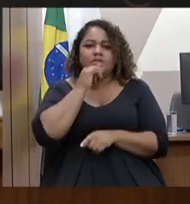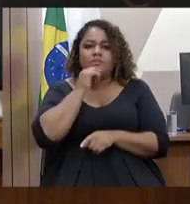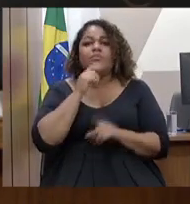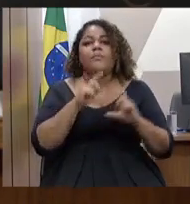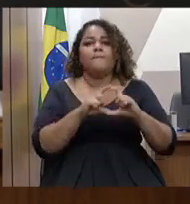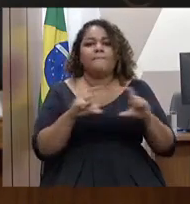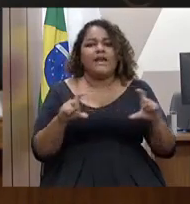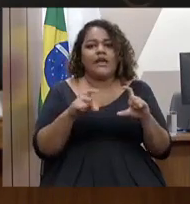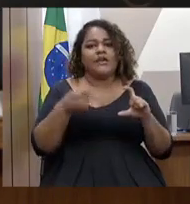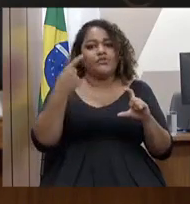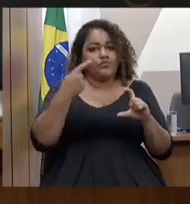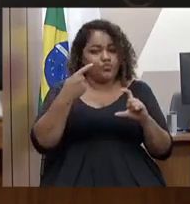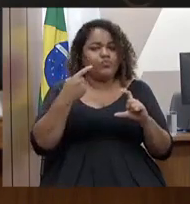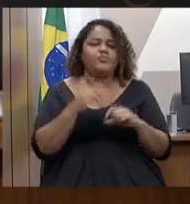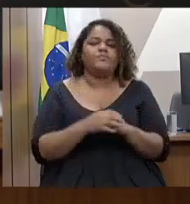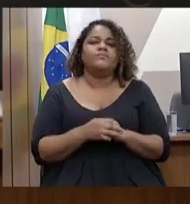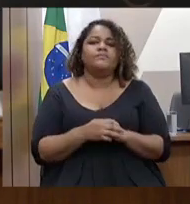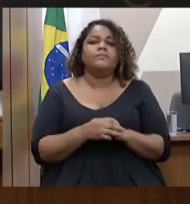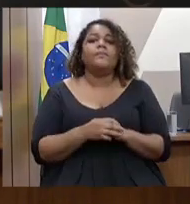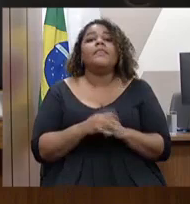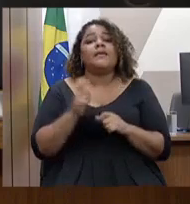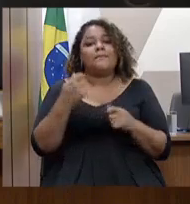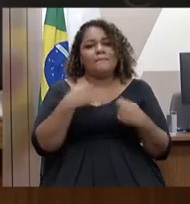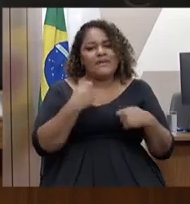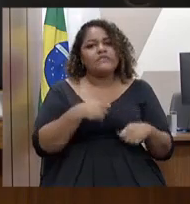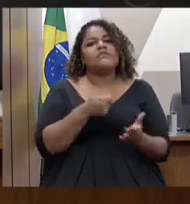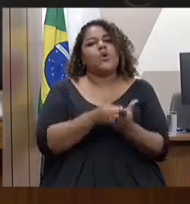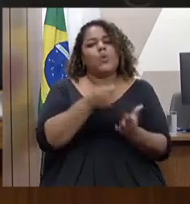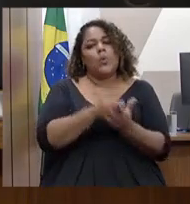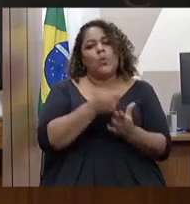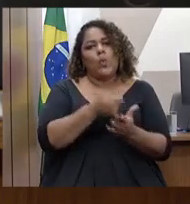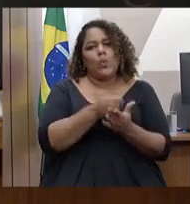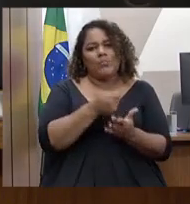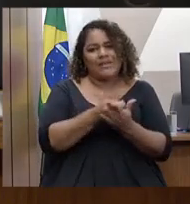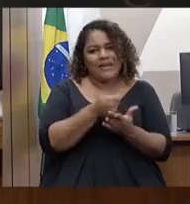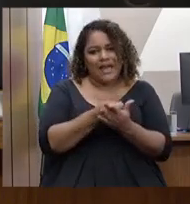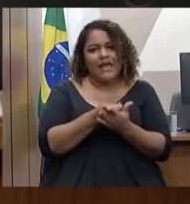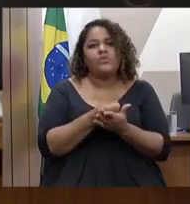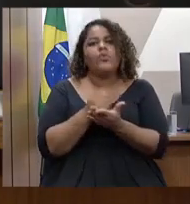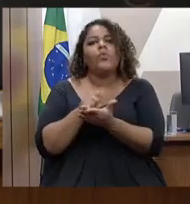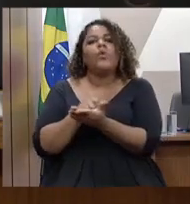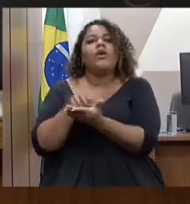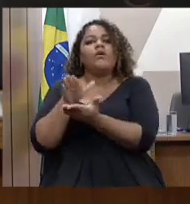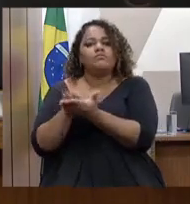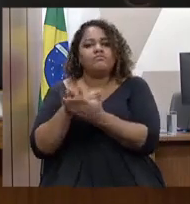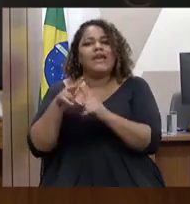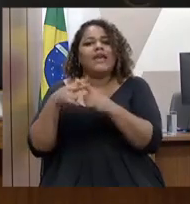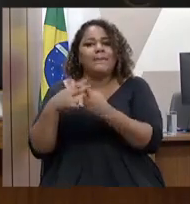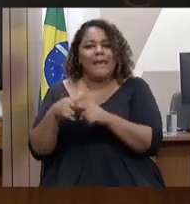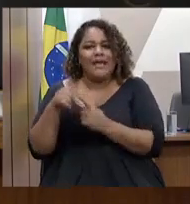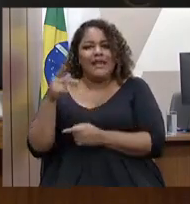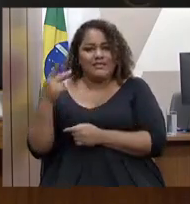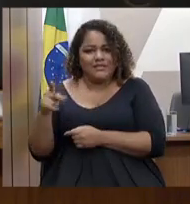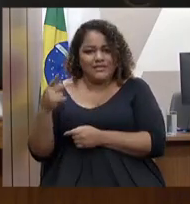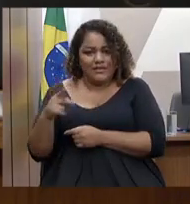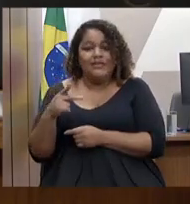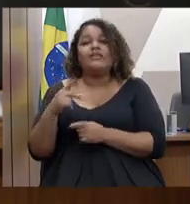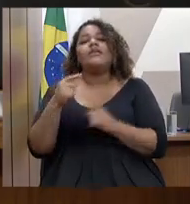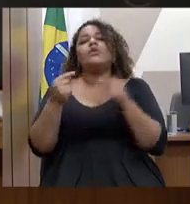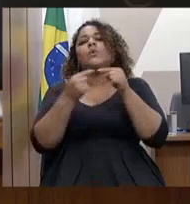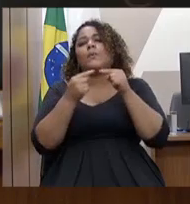dano Independente de culpa nos casos especificados em lei ou quando a atividade normalmente